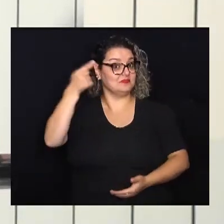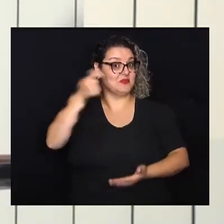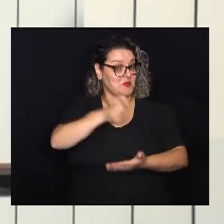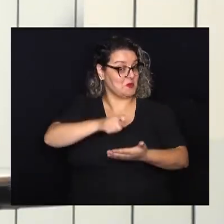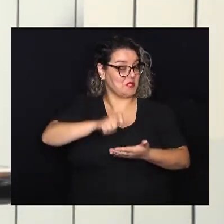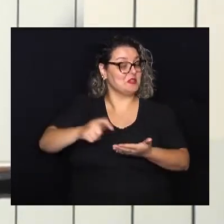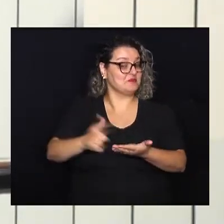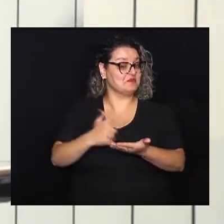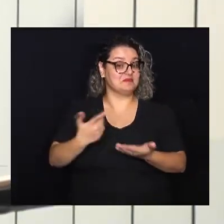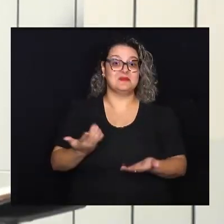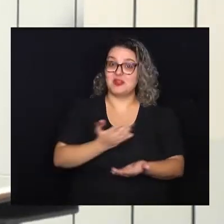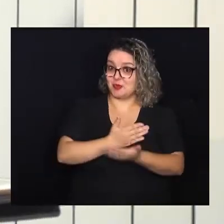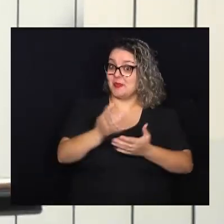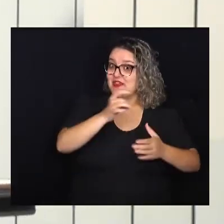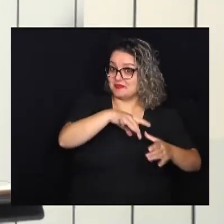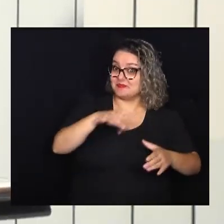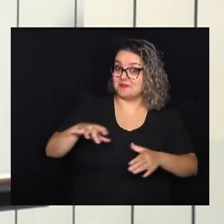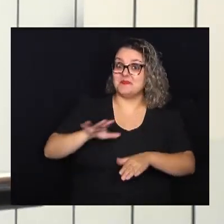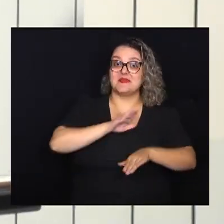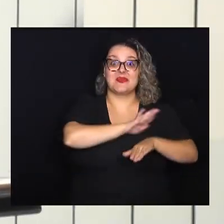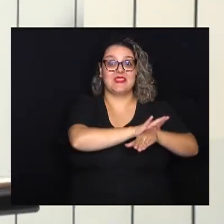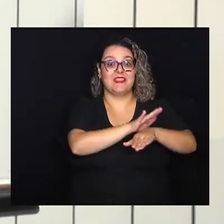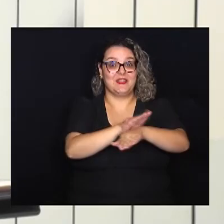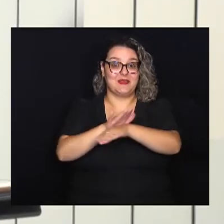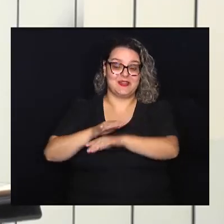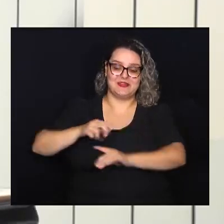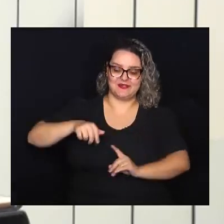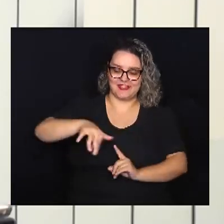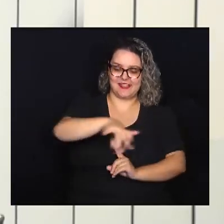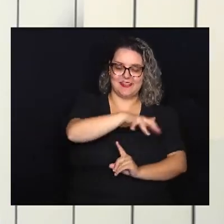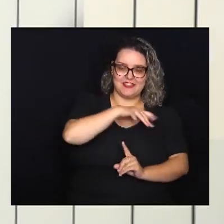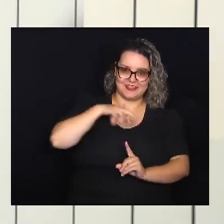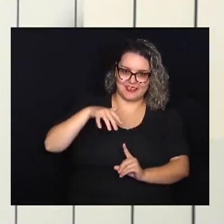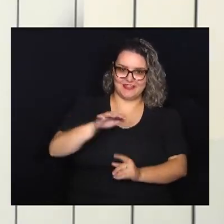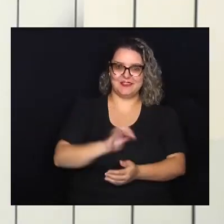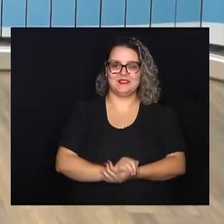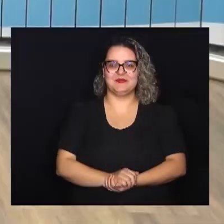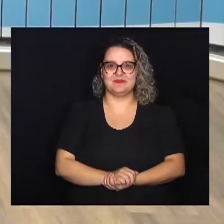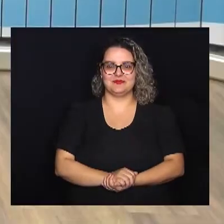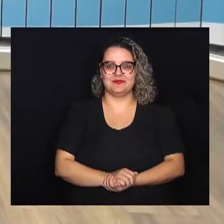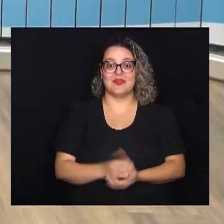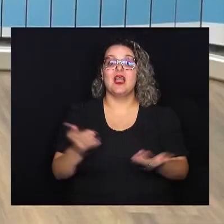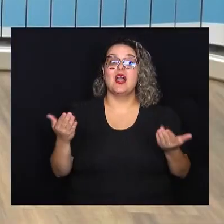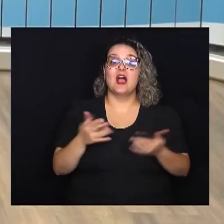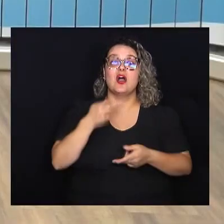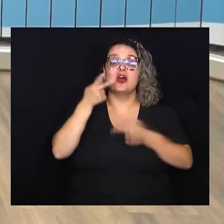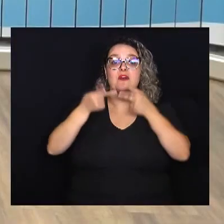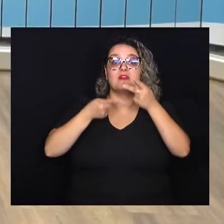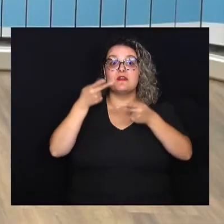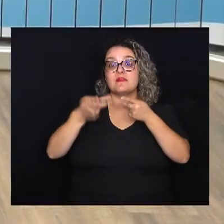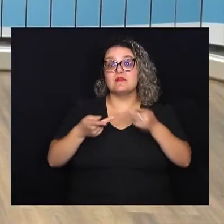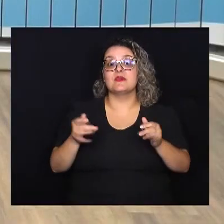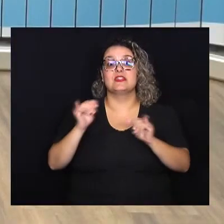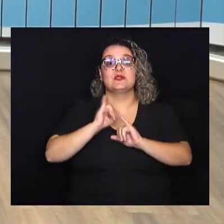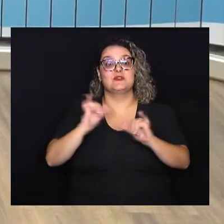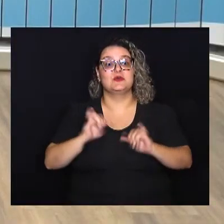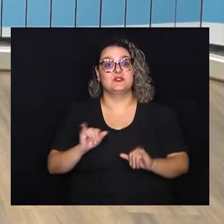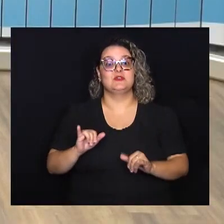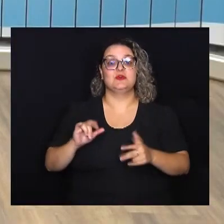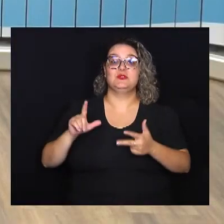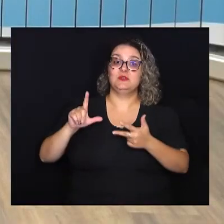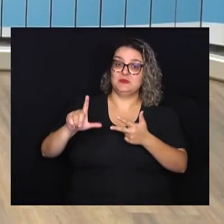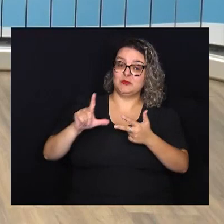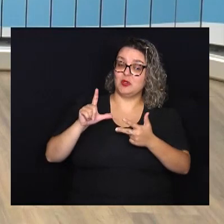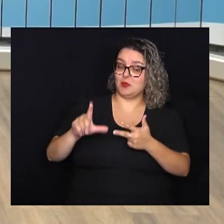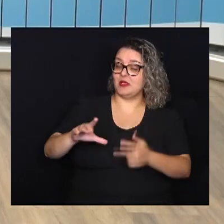começa plantando árvore e ajudando aí no meio ambiente agora a gente vai falar sobre as notícias do Legislativo